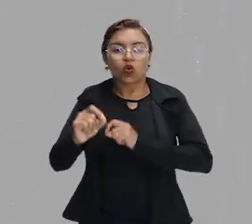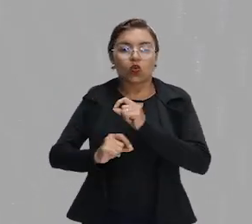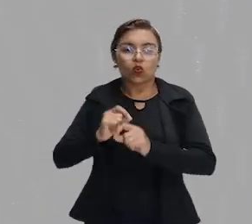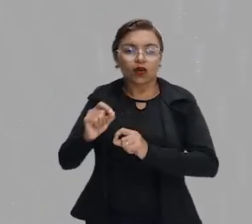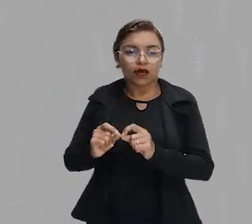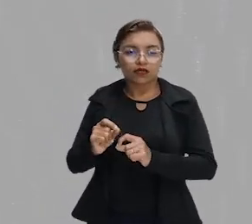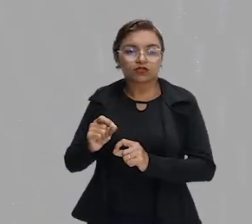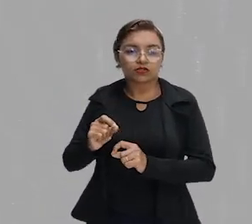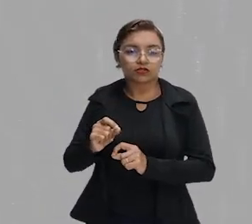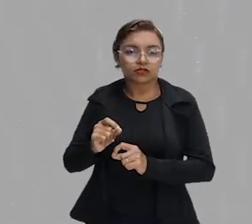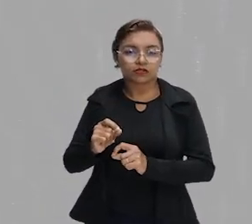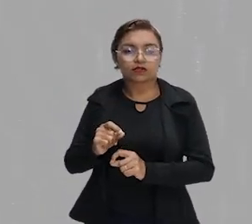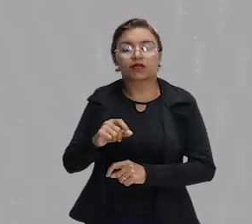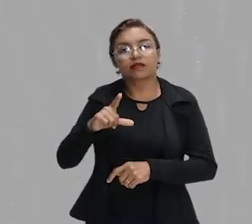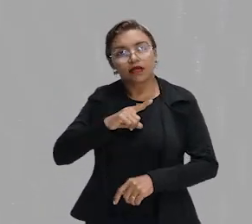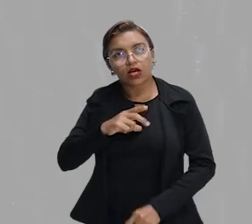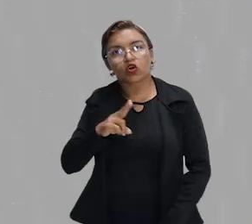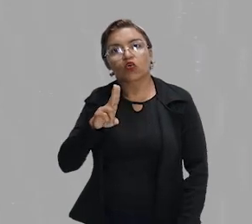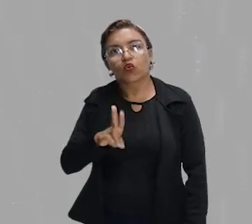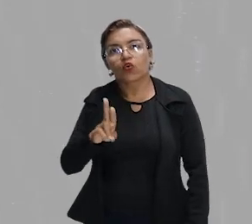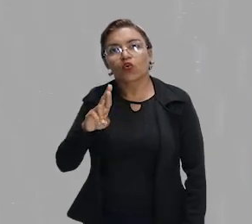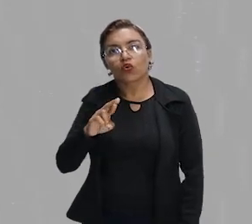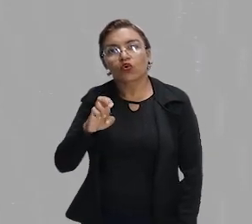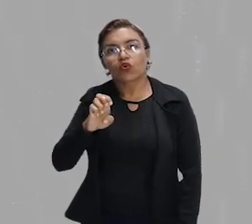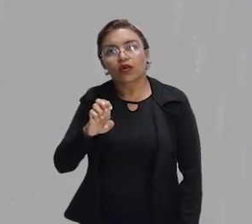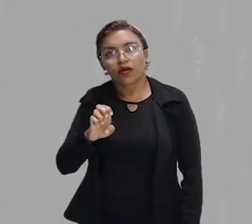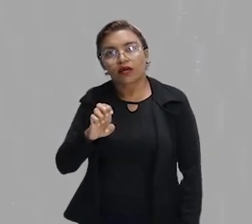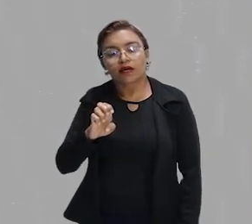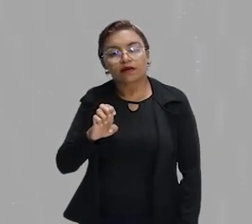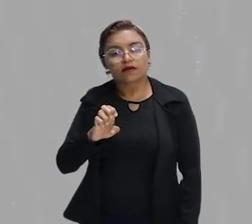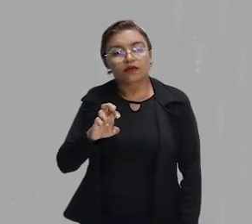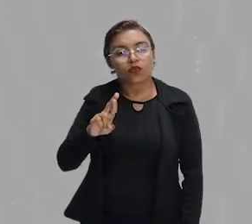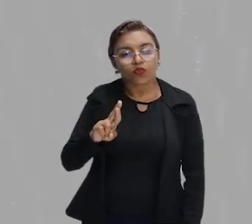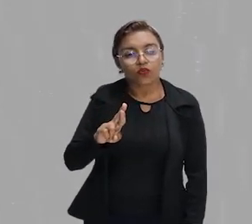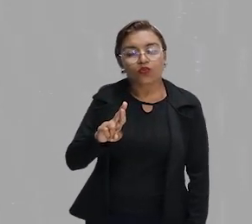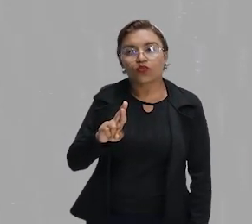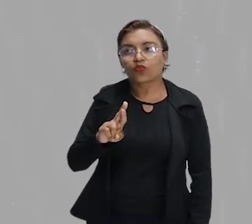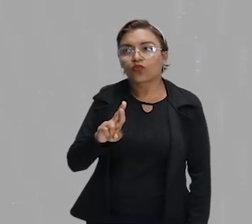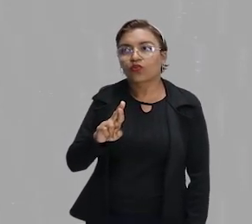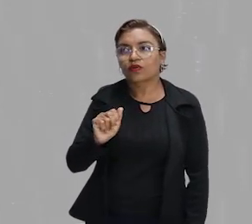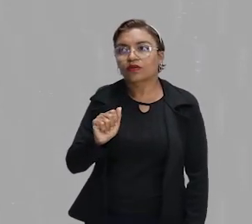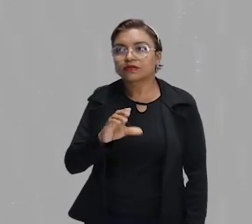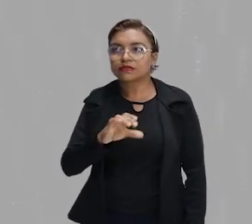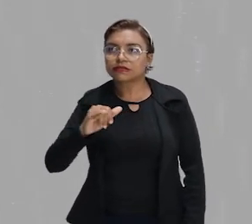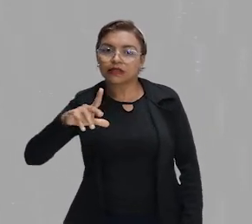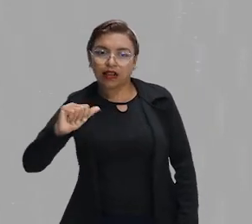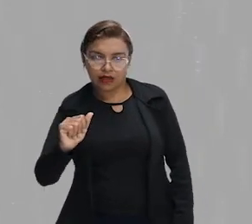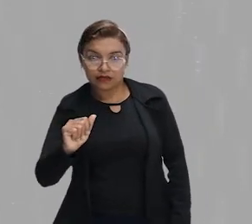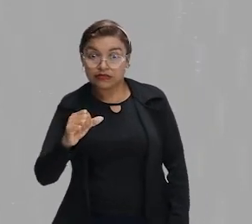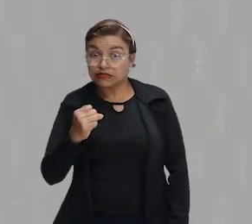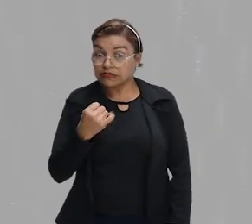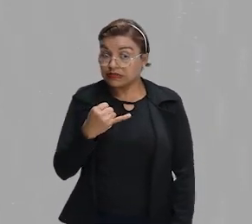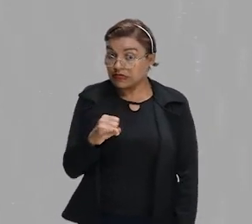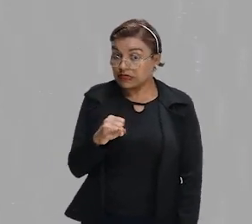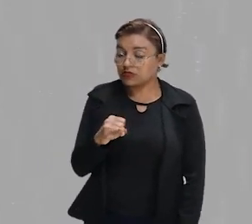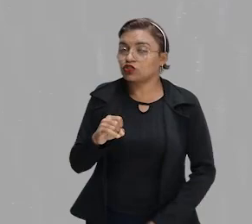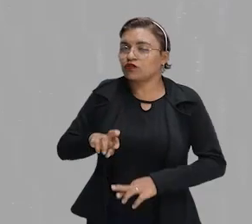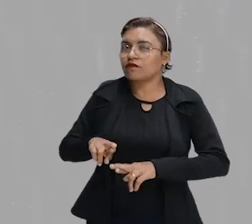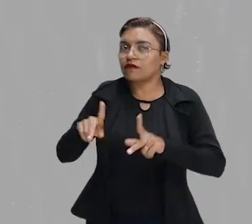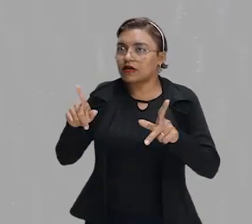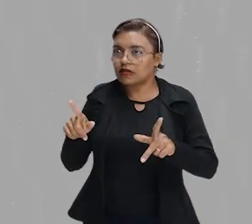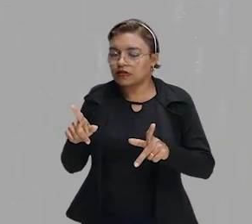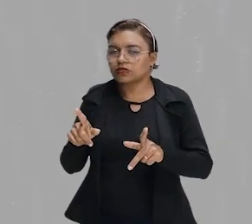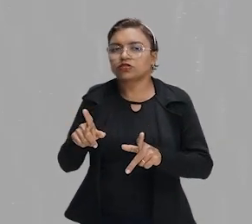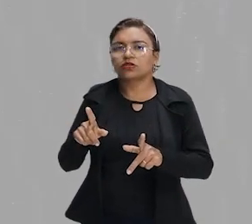a uracila no lugar da timina. Se eu tiver citosina no DNA, vai ter guanina no RNA. E